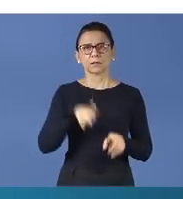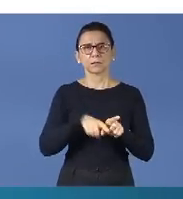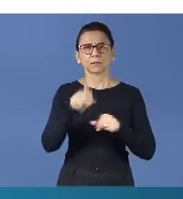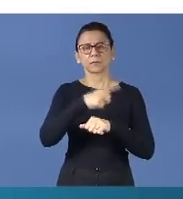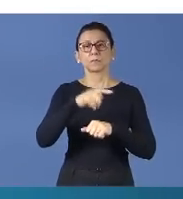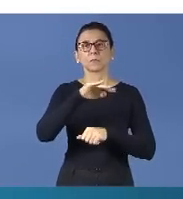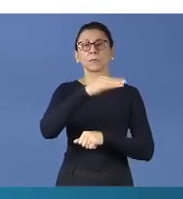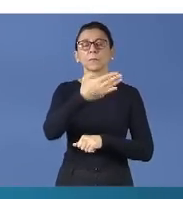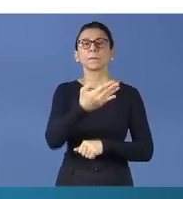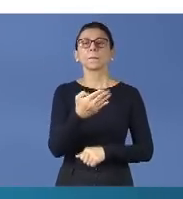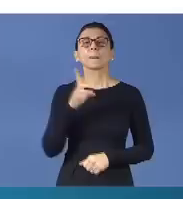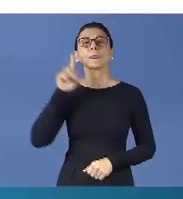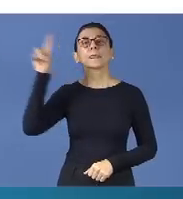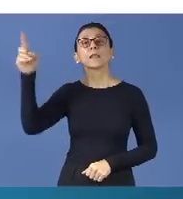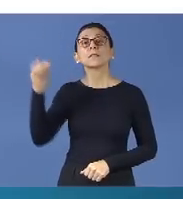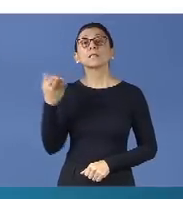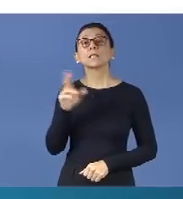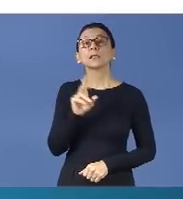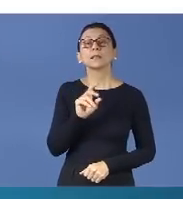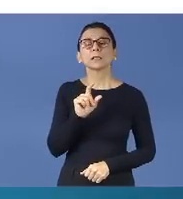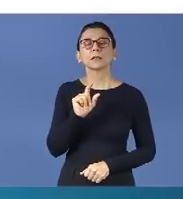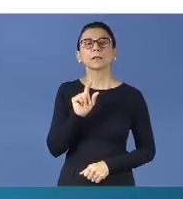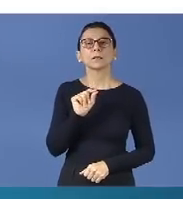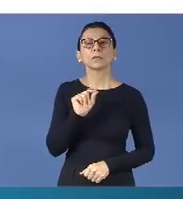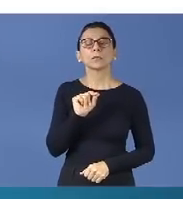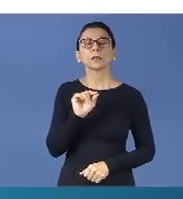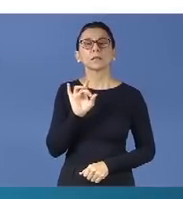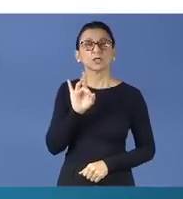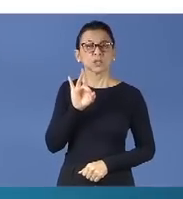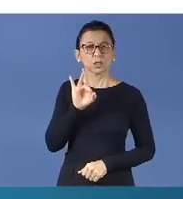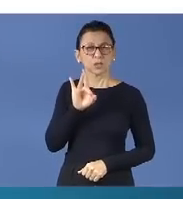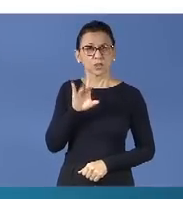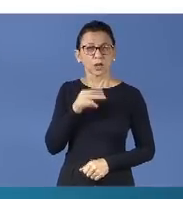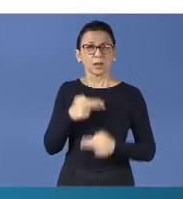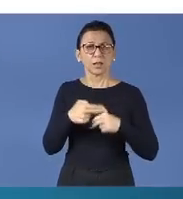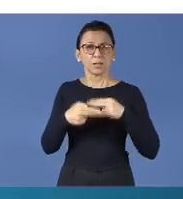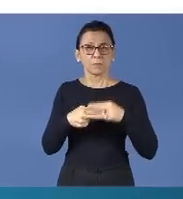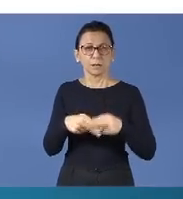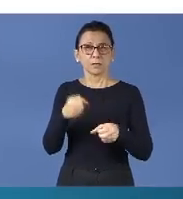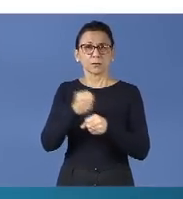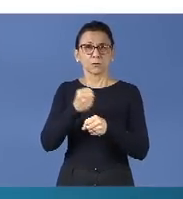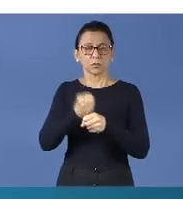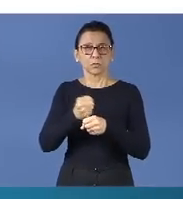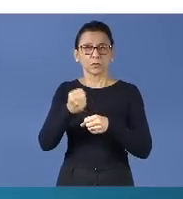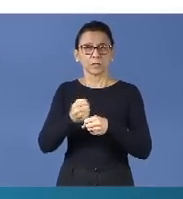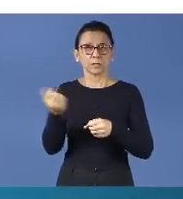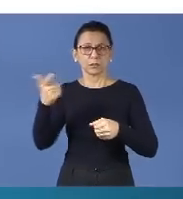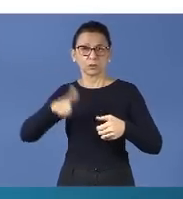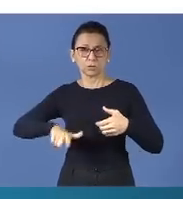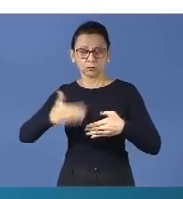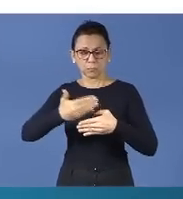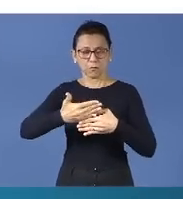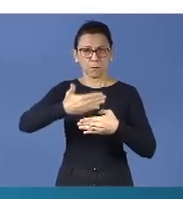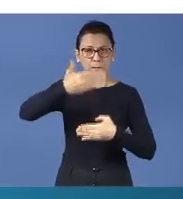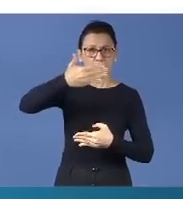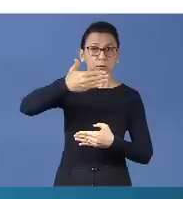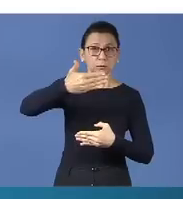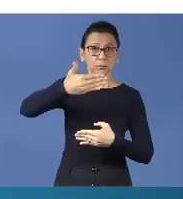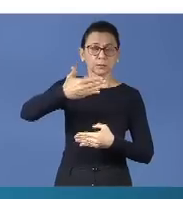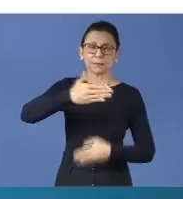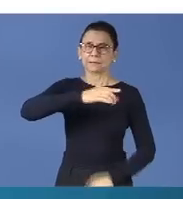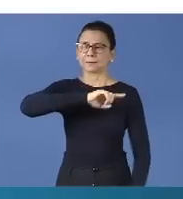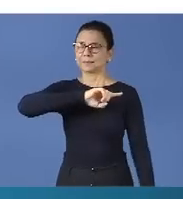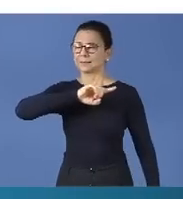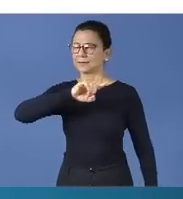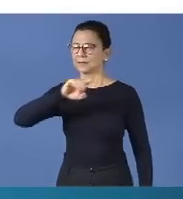Deus queria somente a reconstrução dos muros, não é isso? Não. Então, mas a reconstrução dos muros era